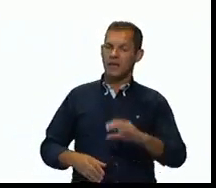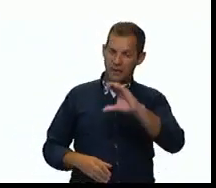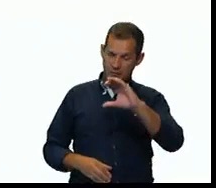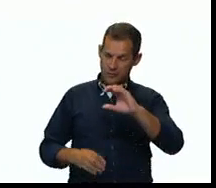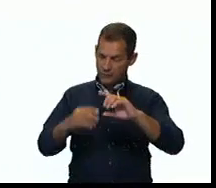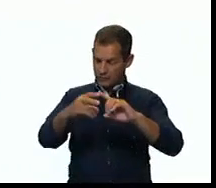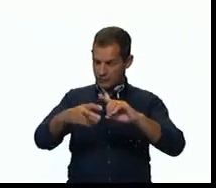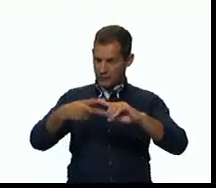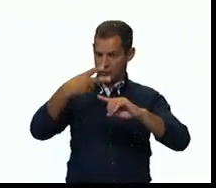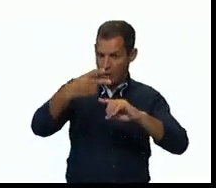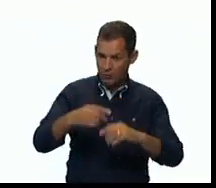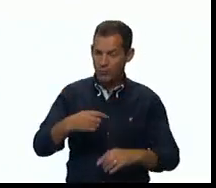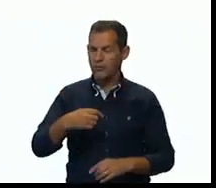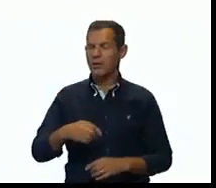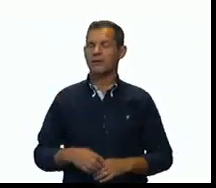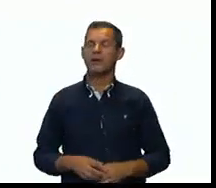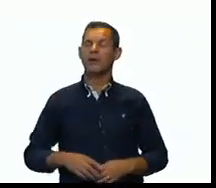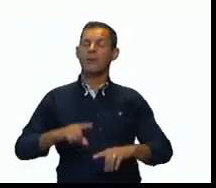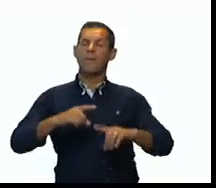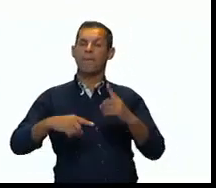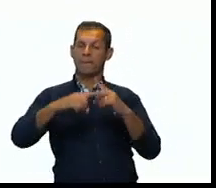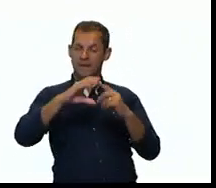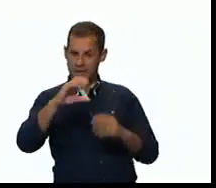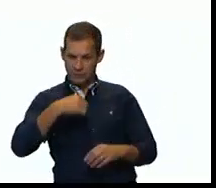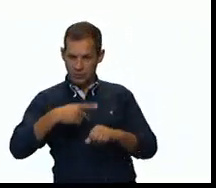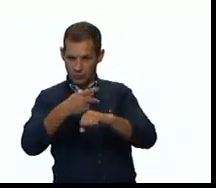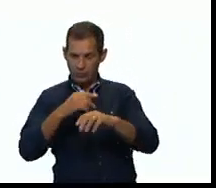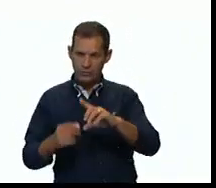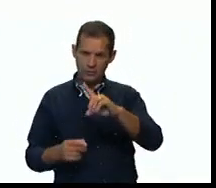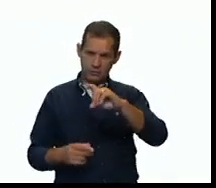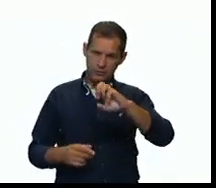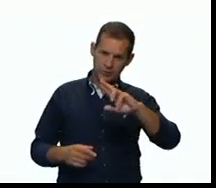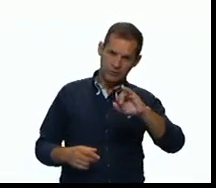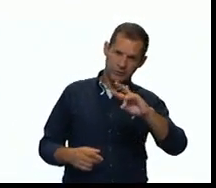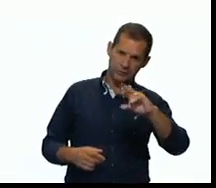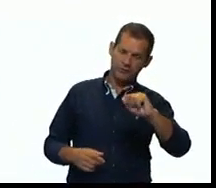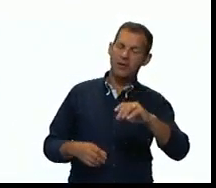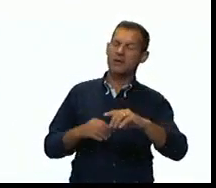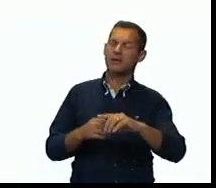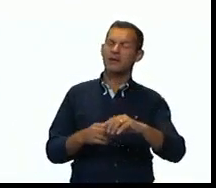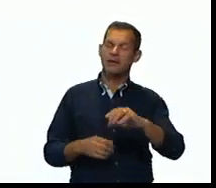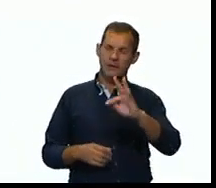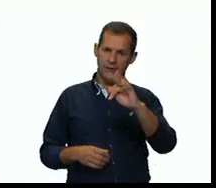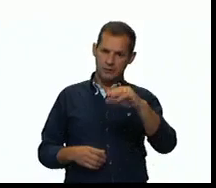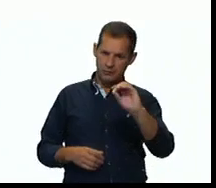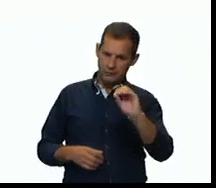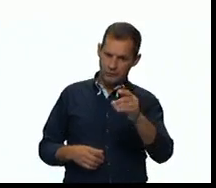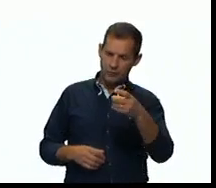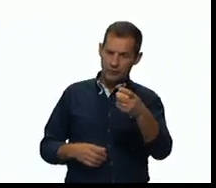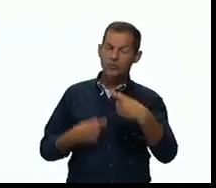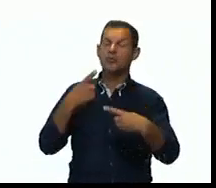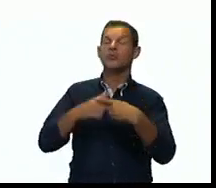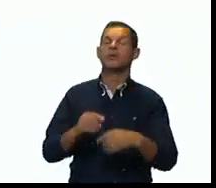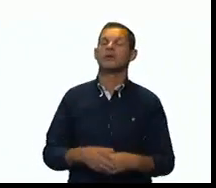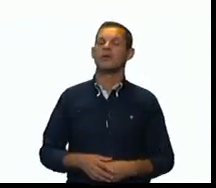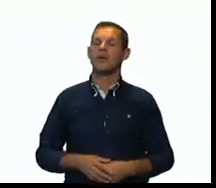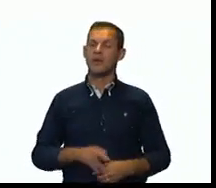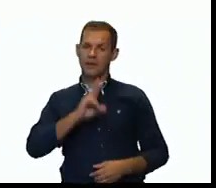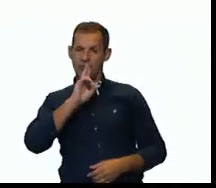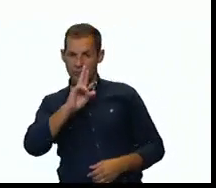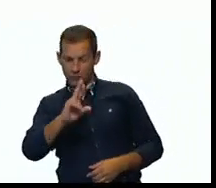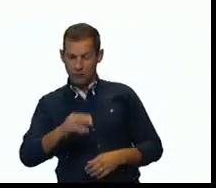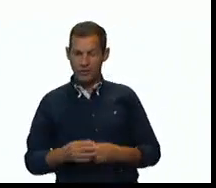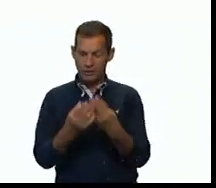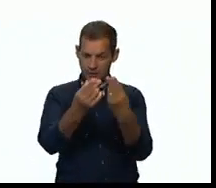uma antiderivada. Eu sei que ela é uma antiderivada de qual função? Da função x. Por quê? Porque vai satisfazer